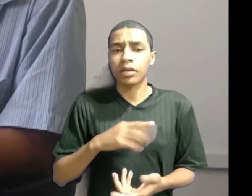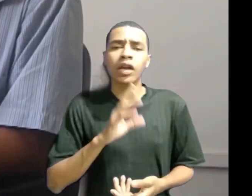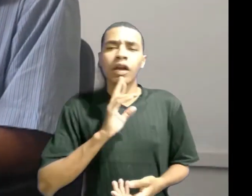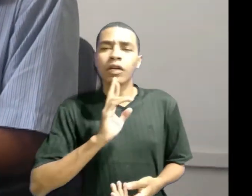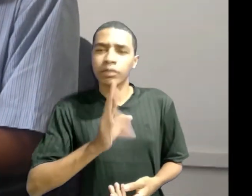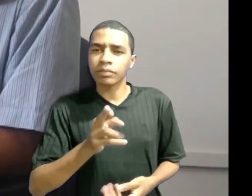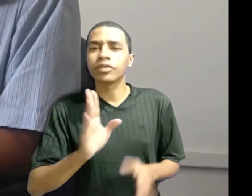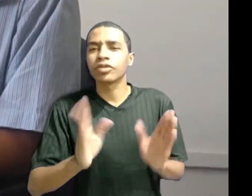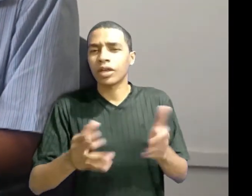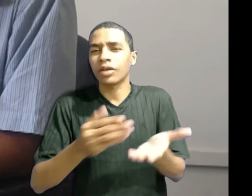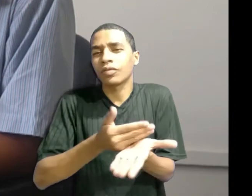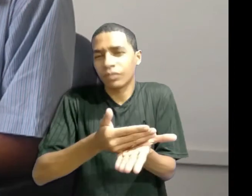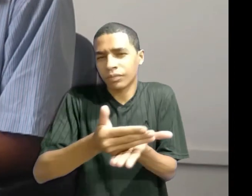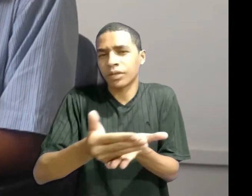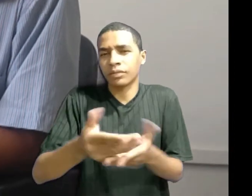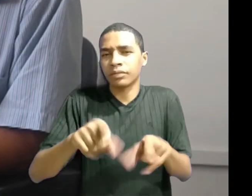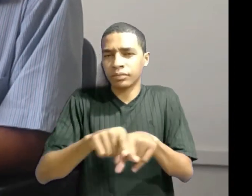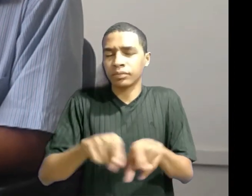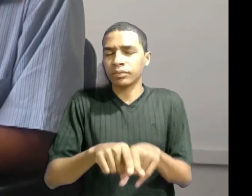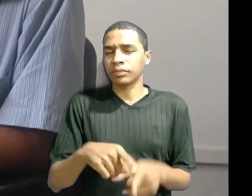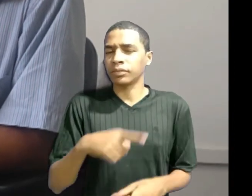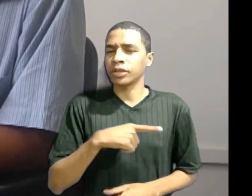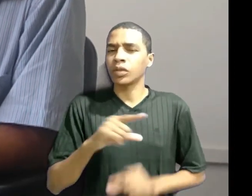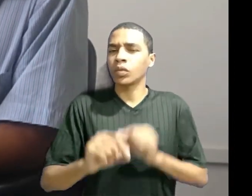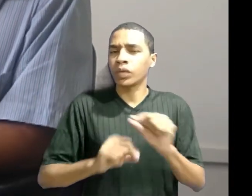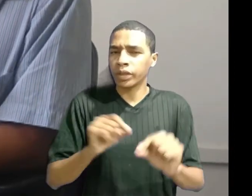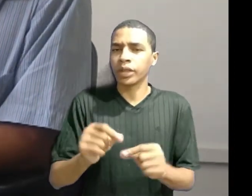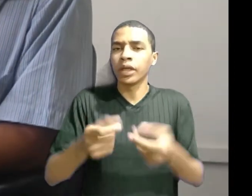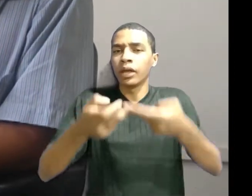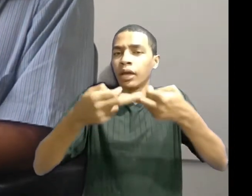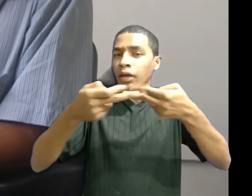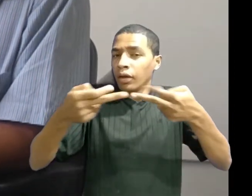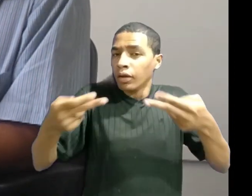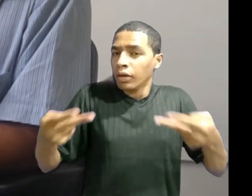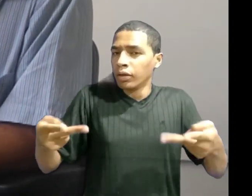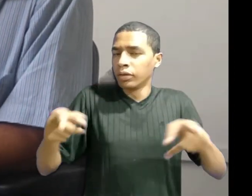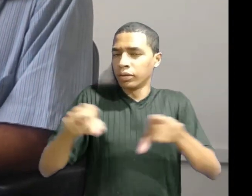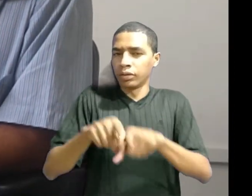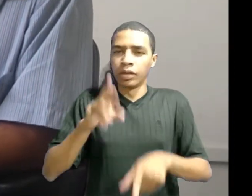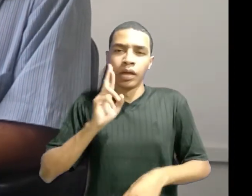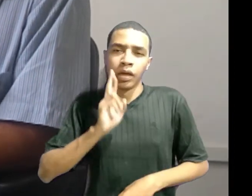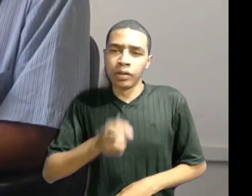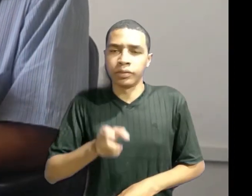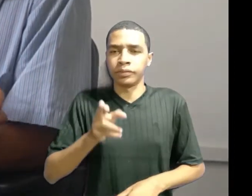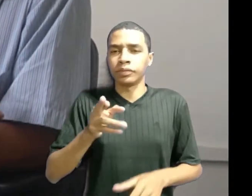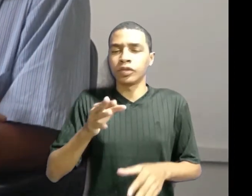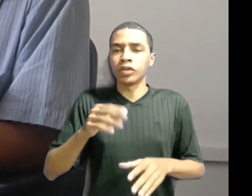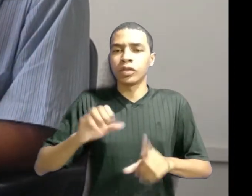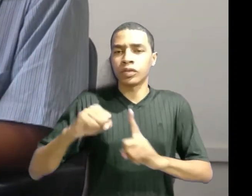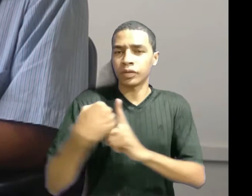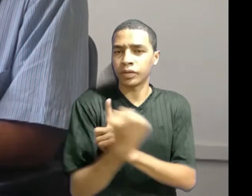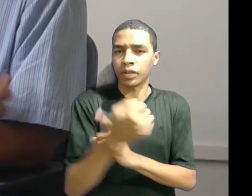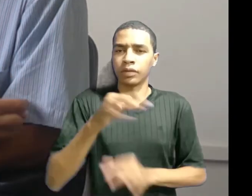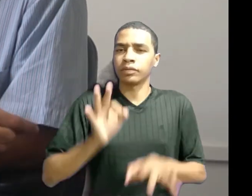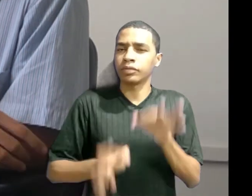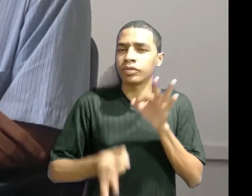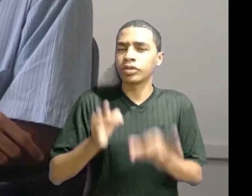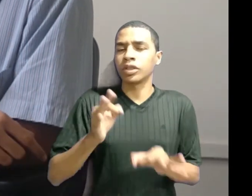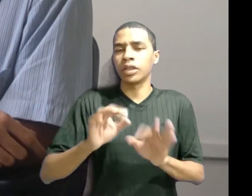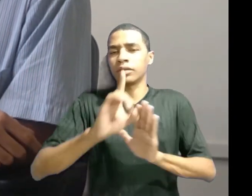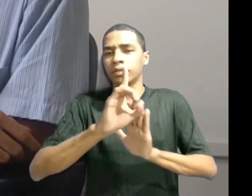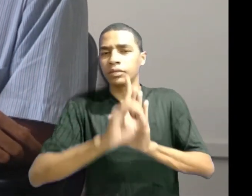no início, né, movido a elementos racionais de justiça social, de